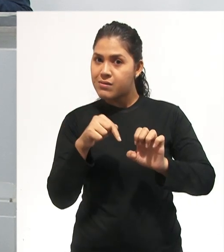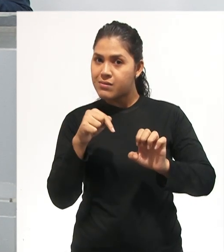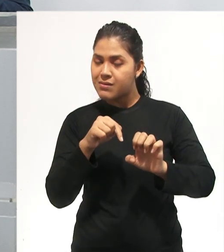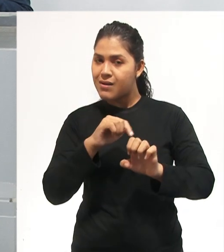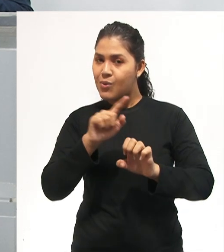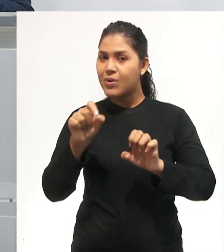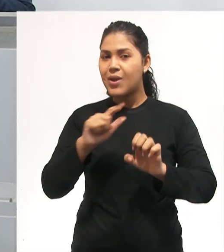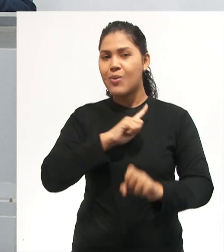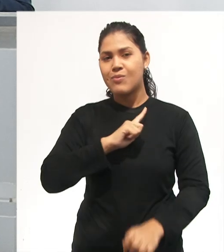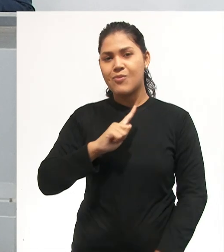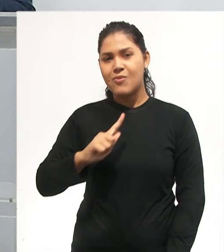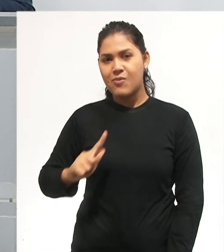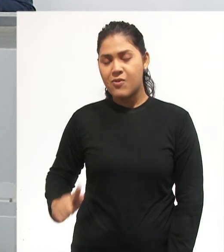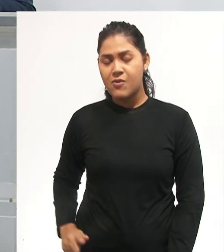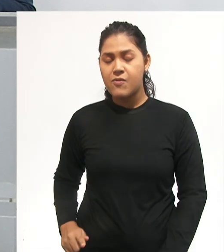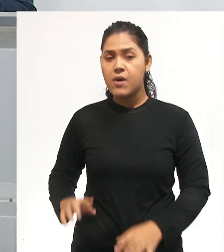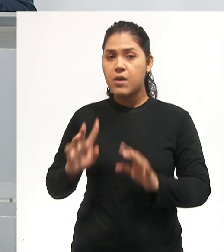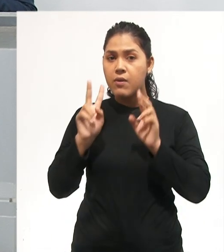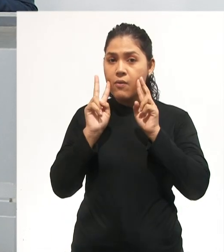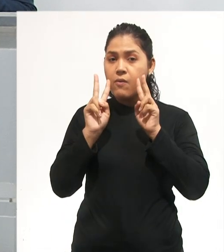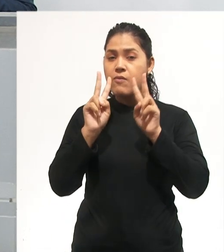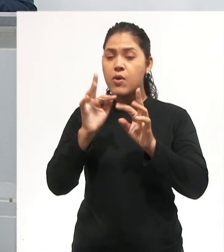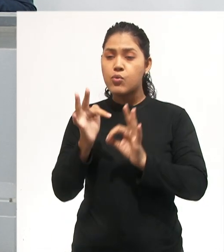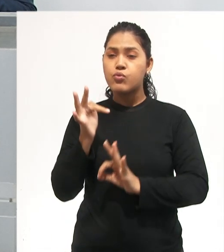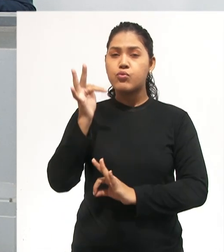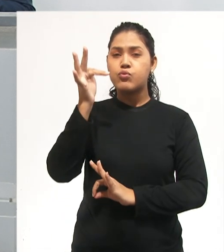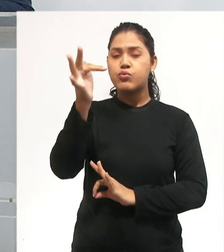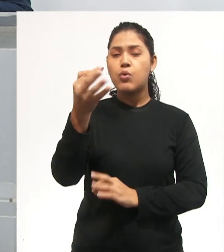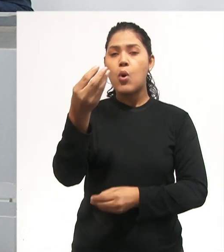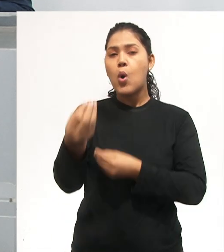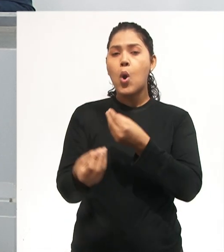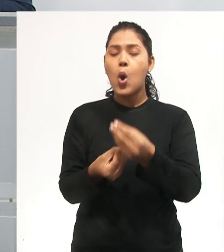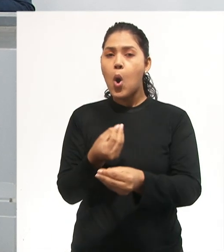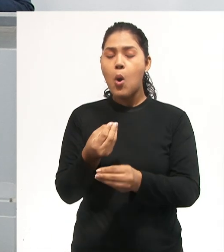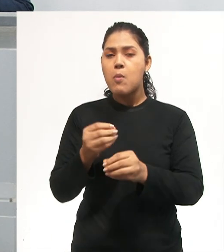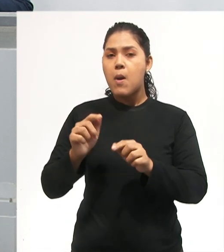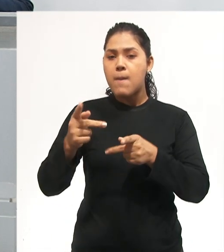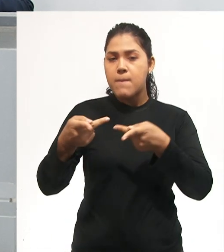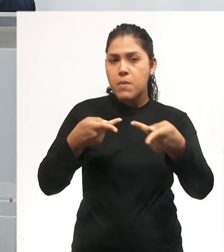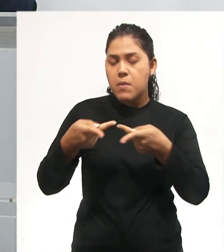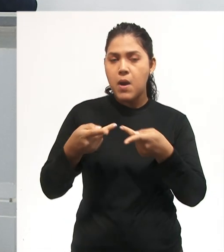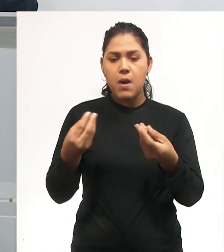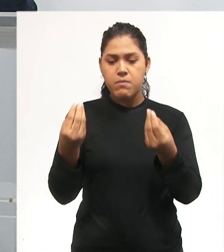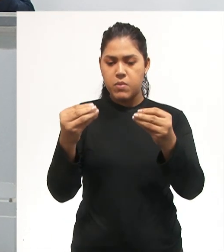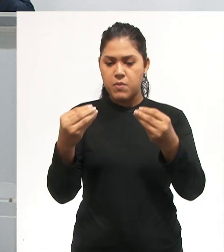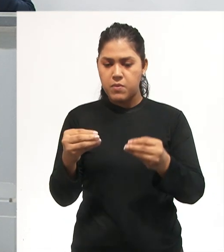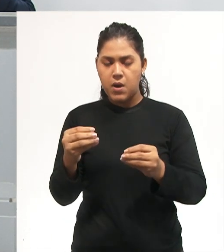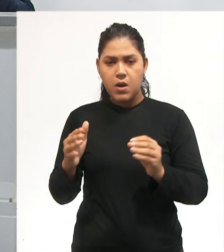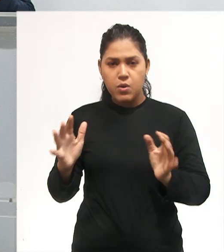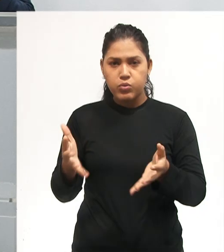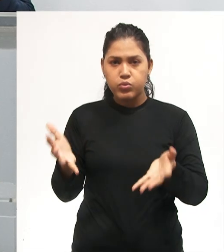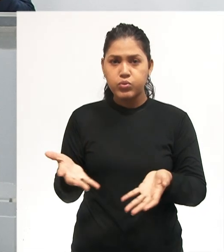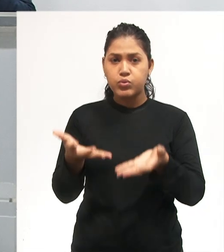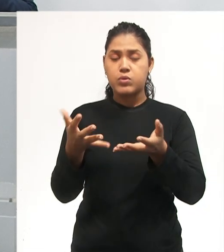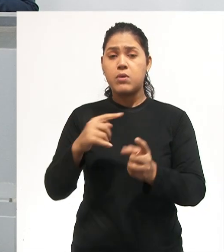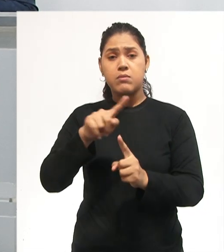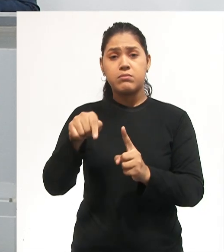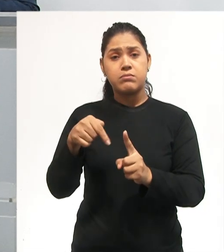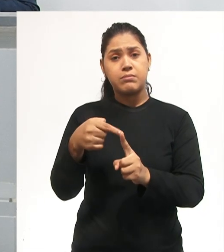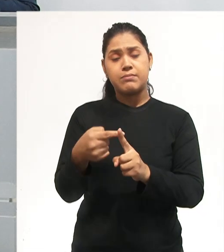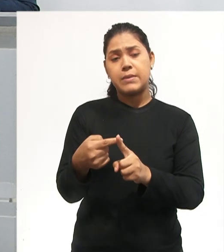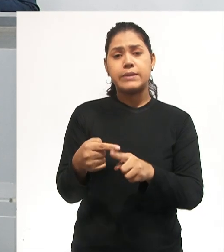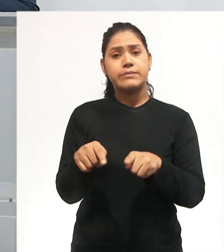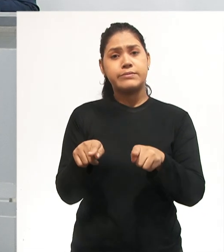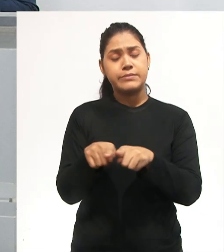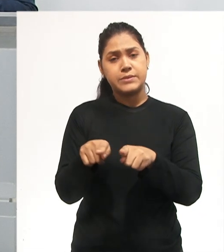para o futuro e de direcionar, né, tanto o desenvolvimento de tecnologias quanto o fomento das atividades que vão